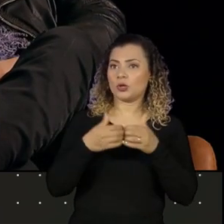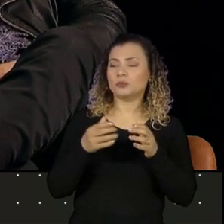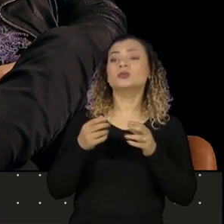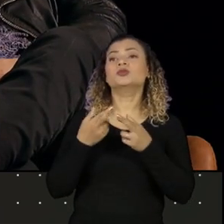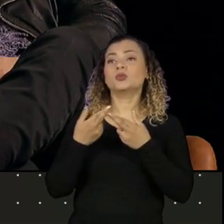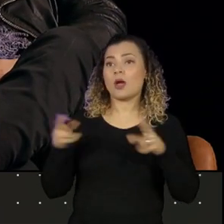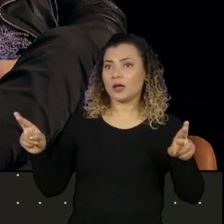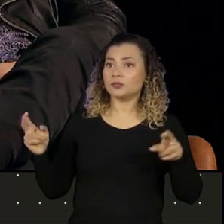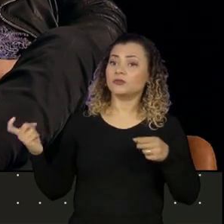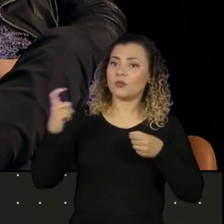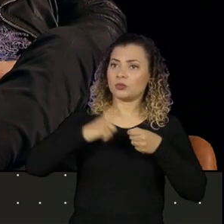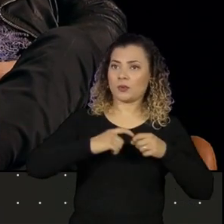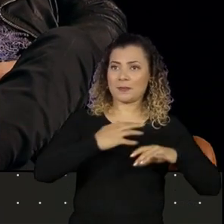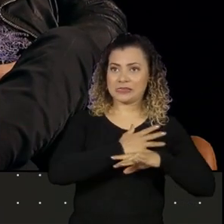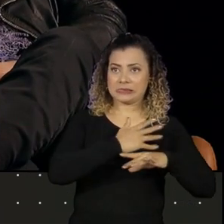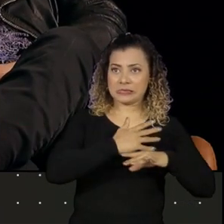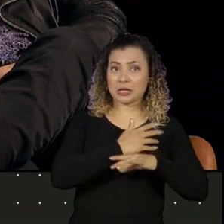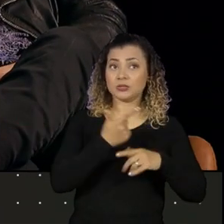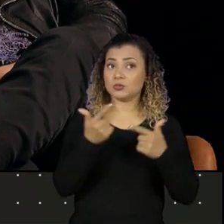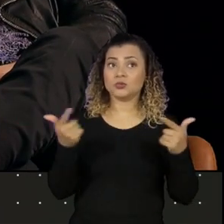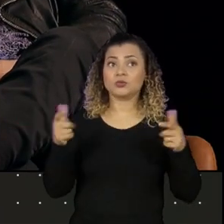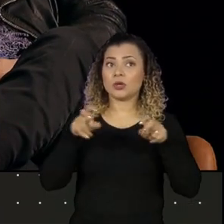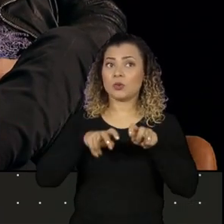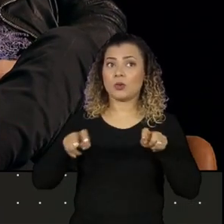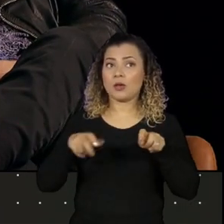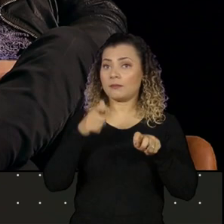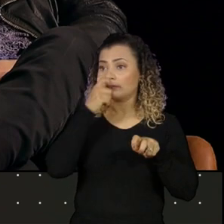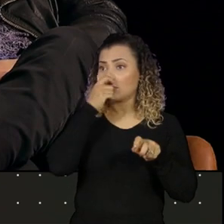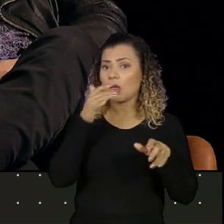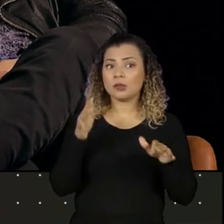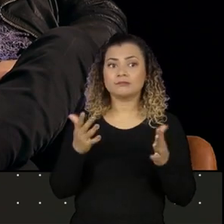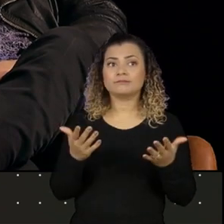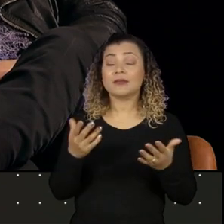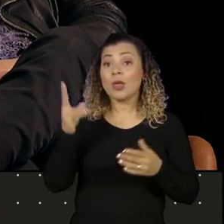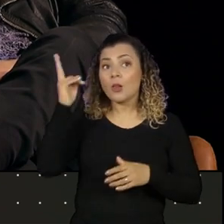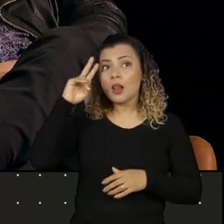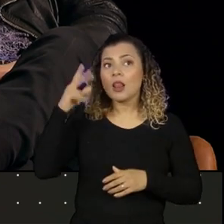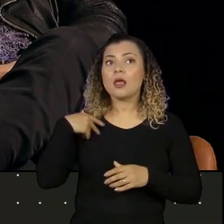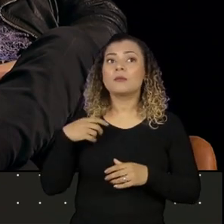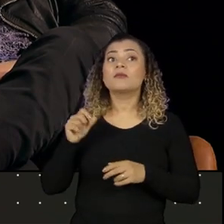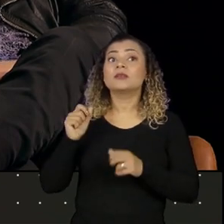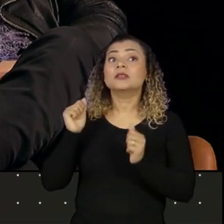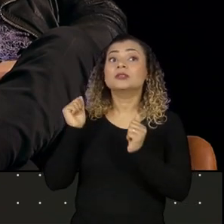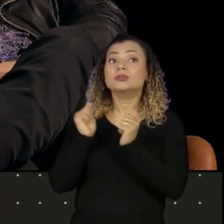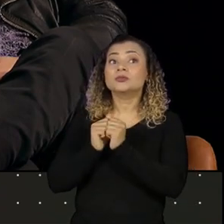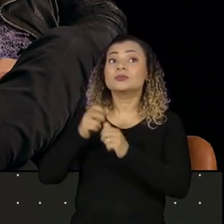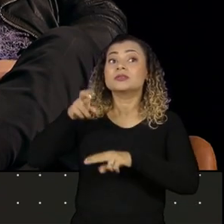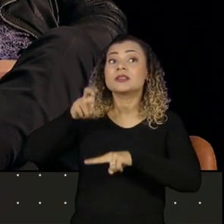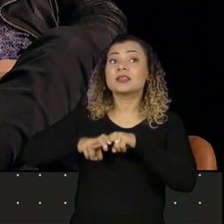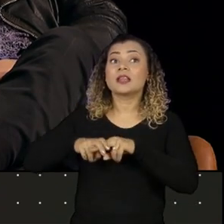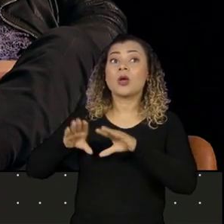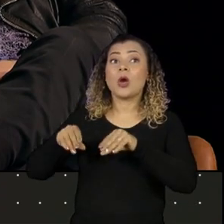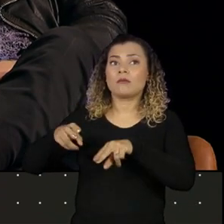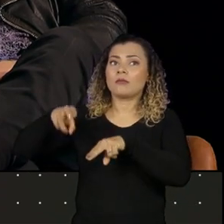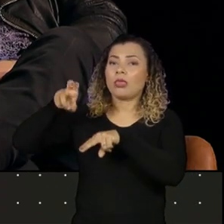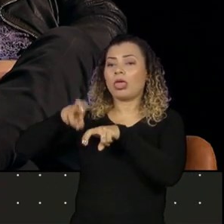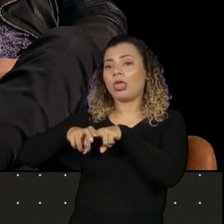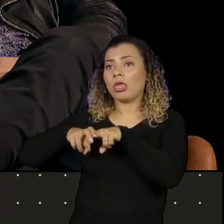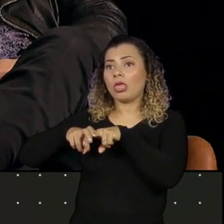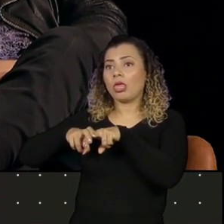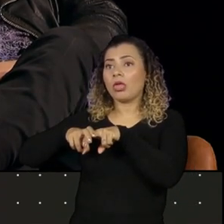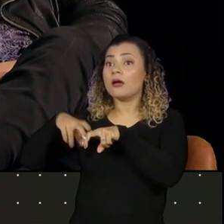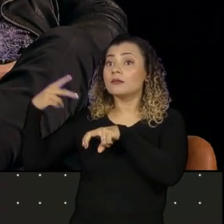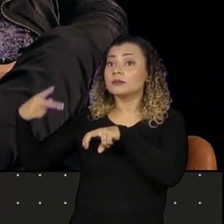para a cidade, não tinha lugar no ônibus para sentar. E eu me lembro que eu sentei no colo dele. E ali a gente começou a